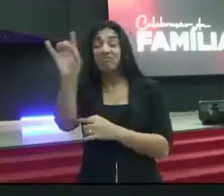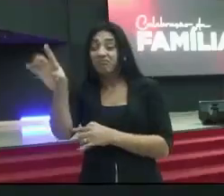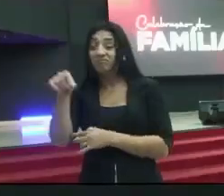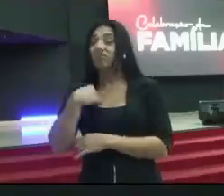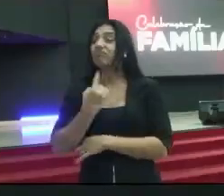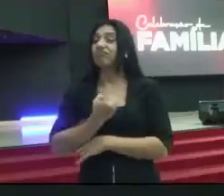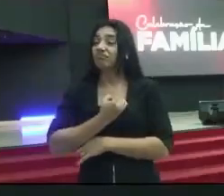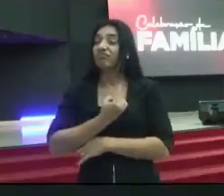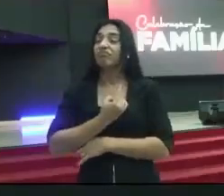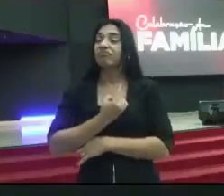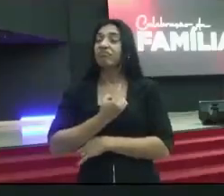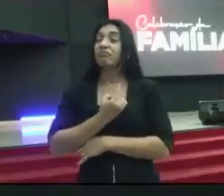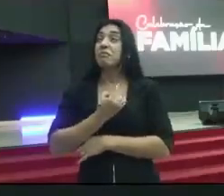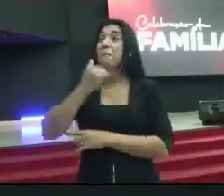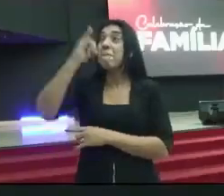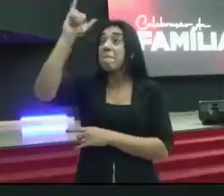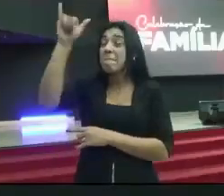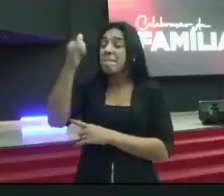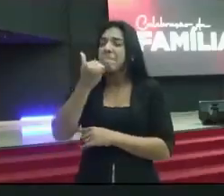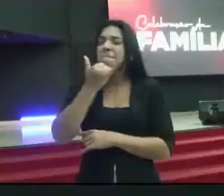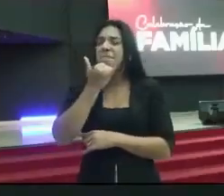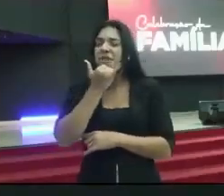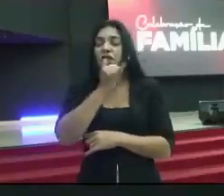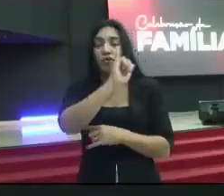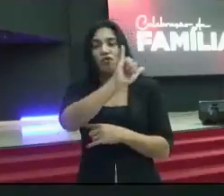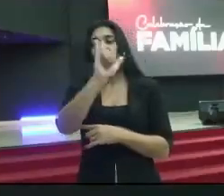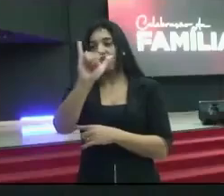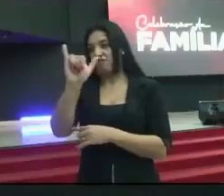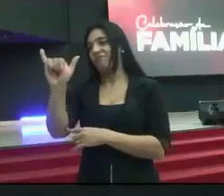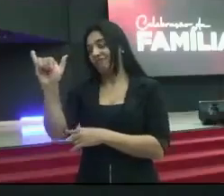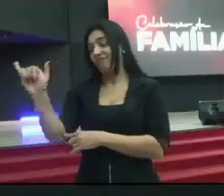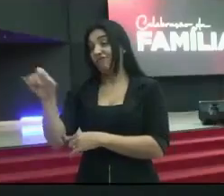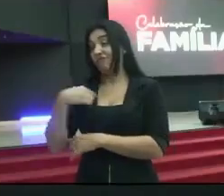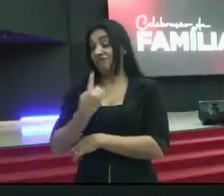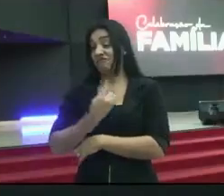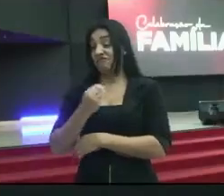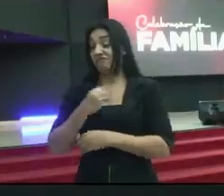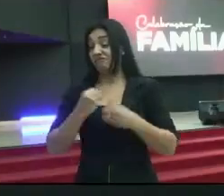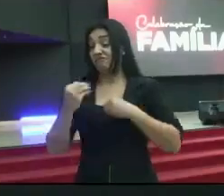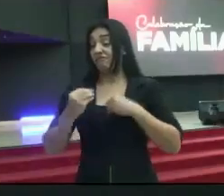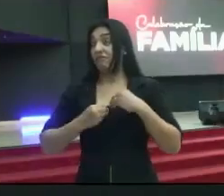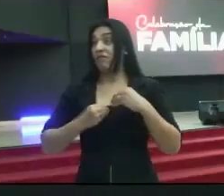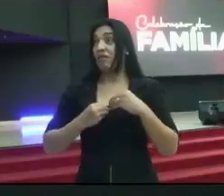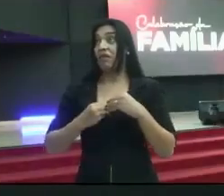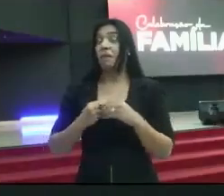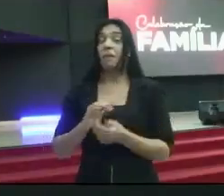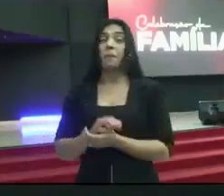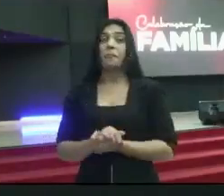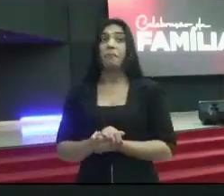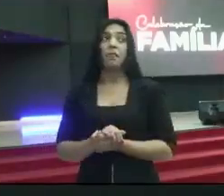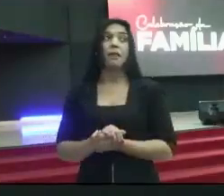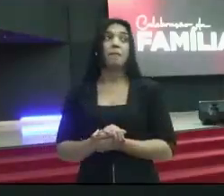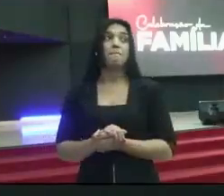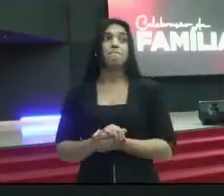nós. Perdoa os nossos pecados e que, acima de tudo,